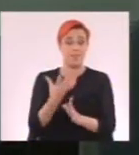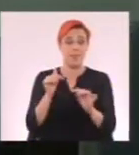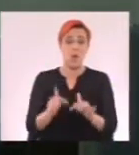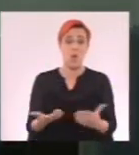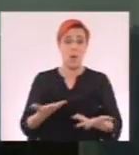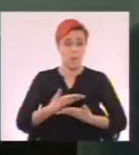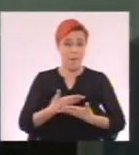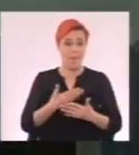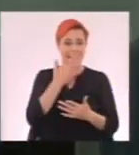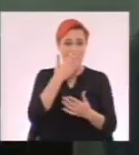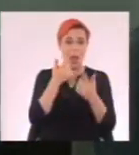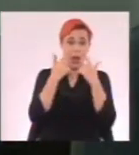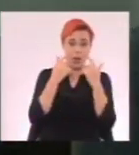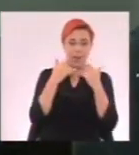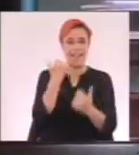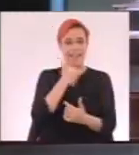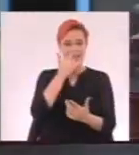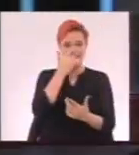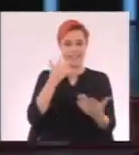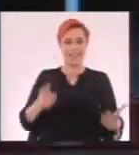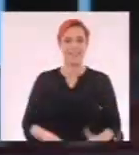hoje, mas que nasceu, em vez de chorar, nasceu a rir.